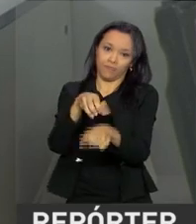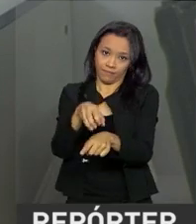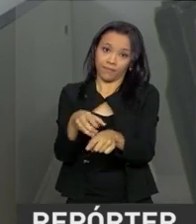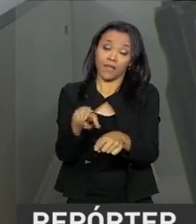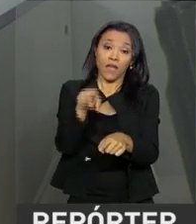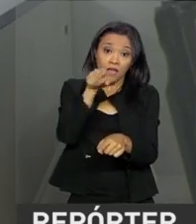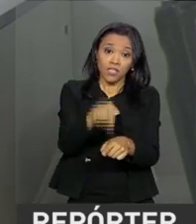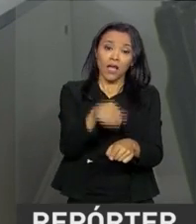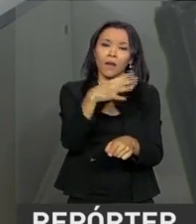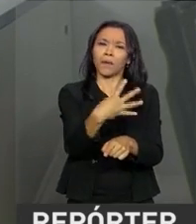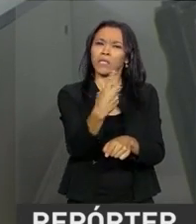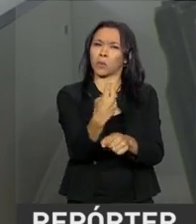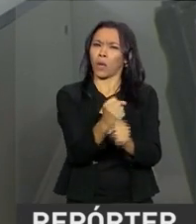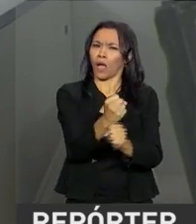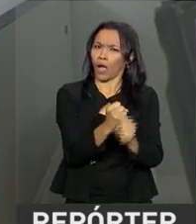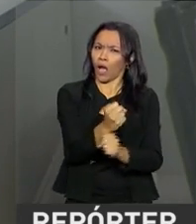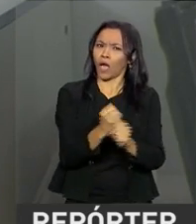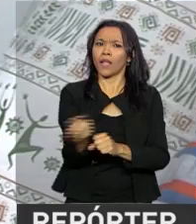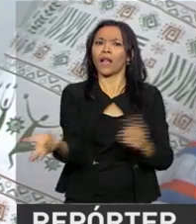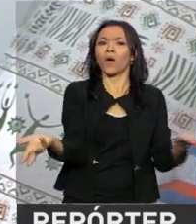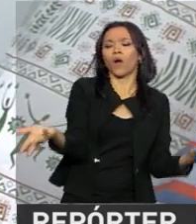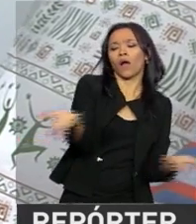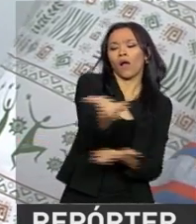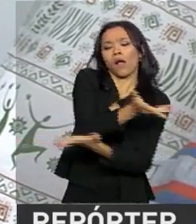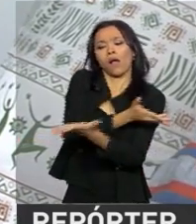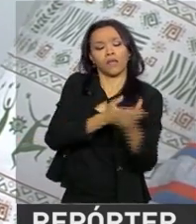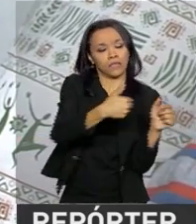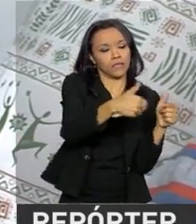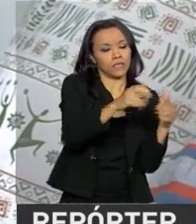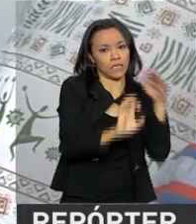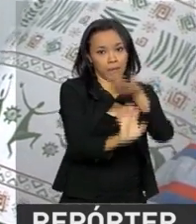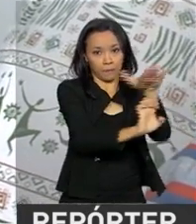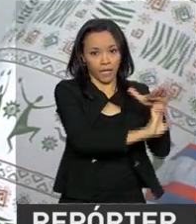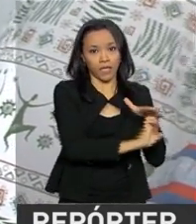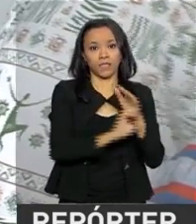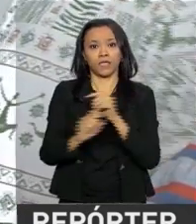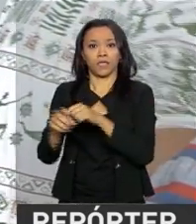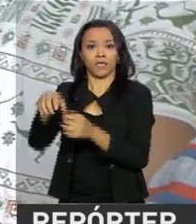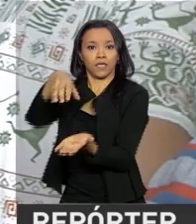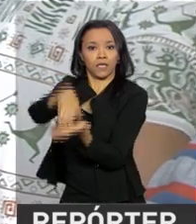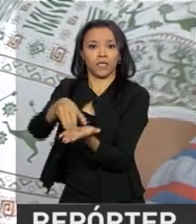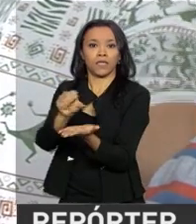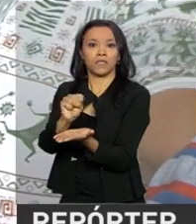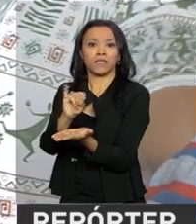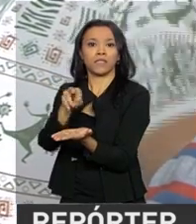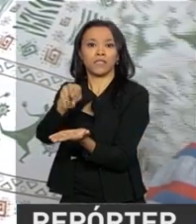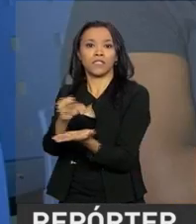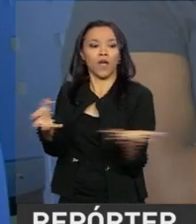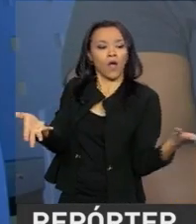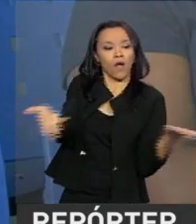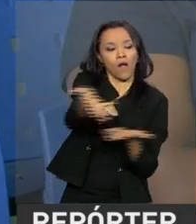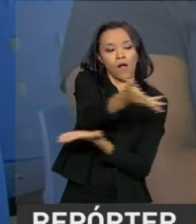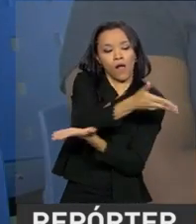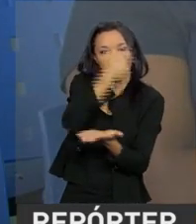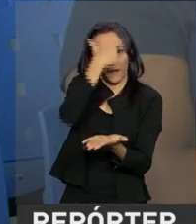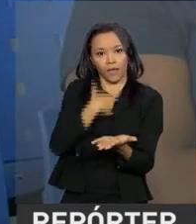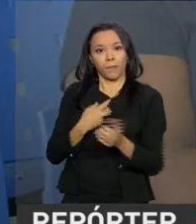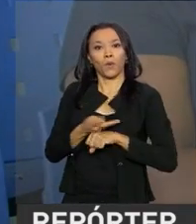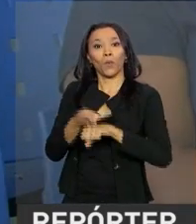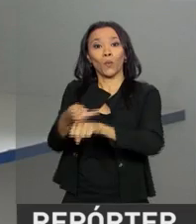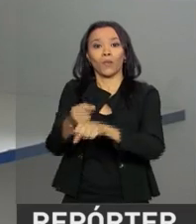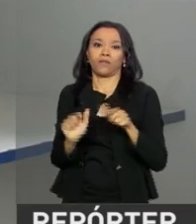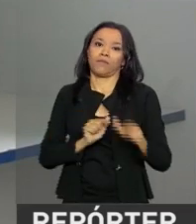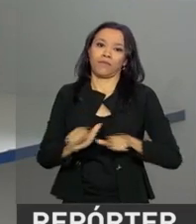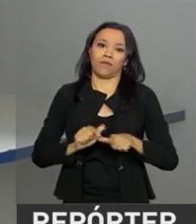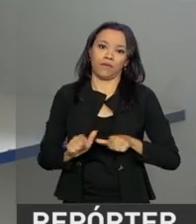sistema funciona como um intermediador de mão de obra. A ideia é aproximar a oferta de vagas disponíveis de quem procura